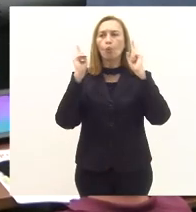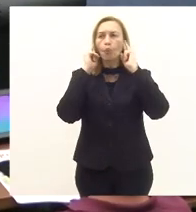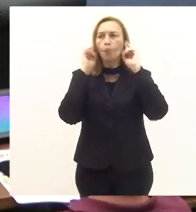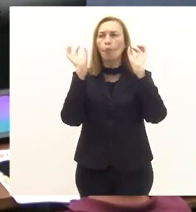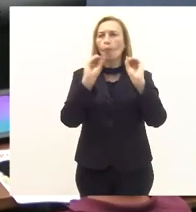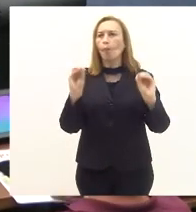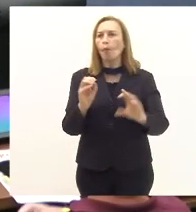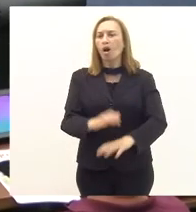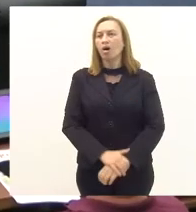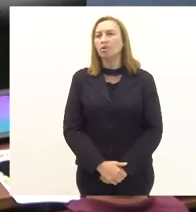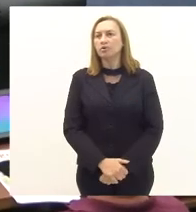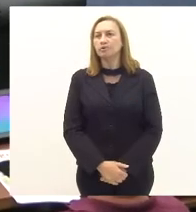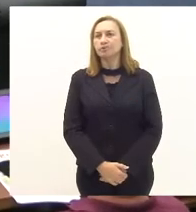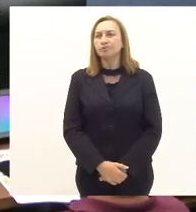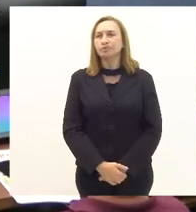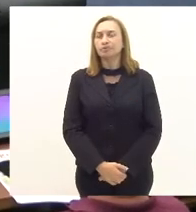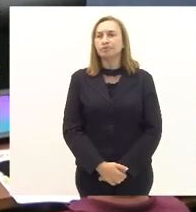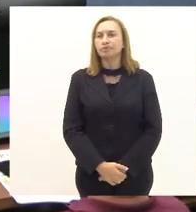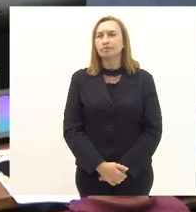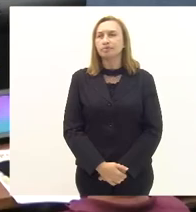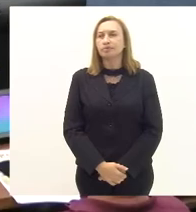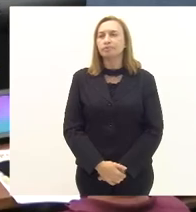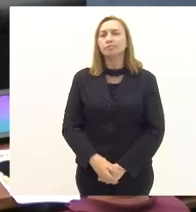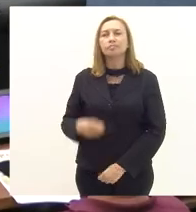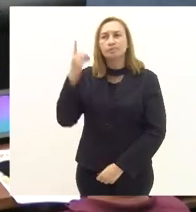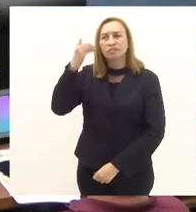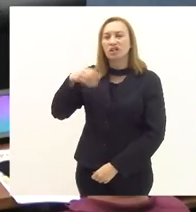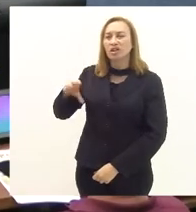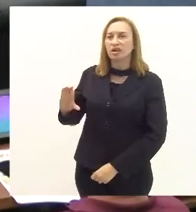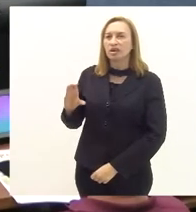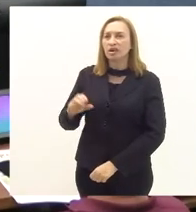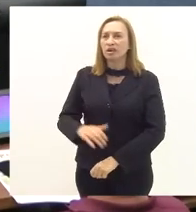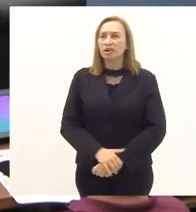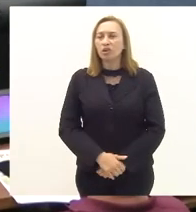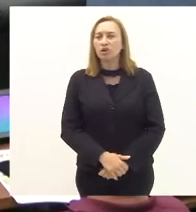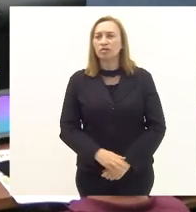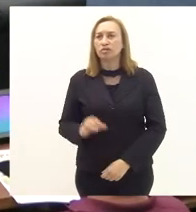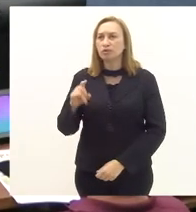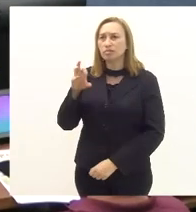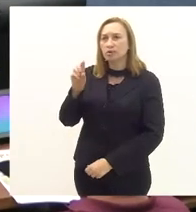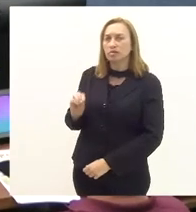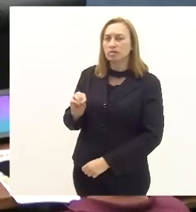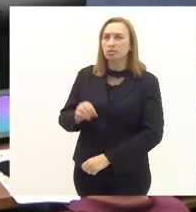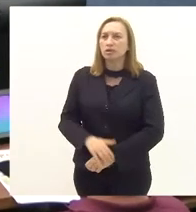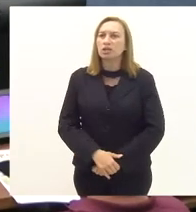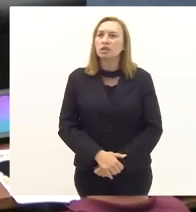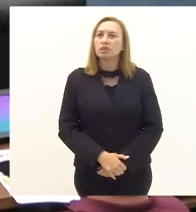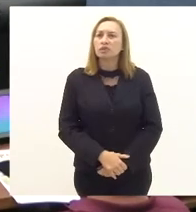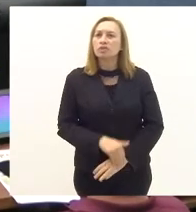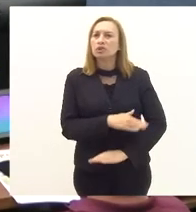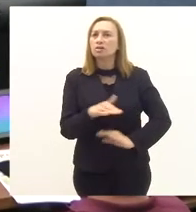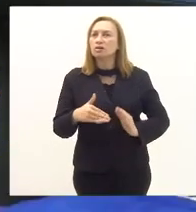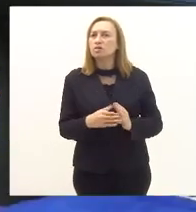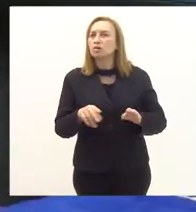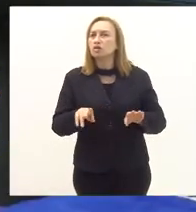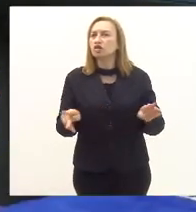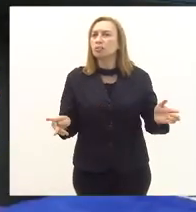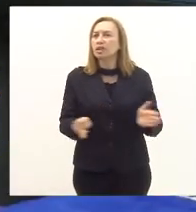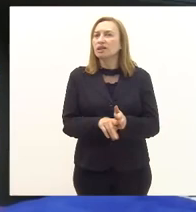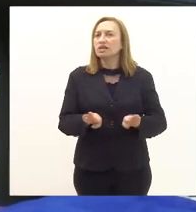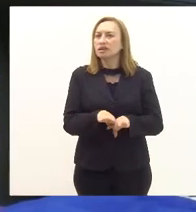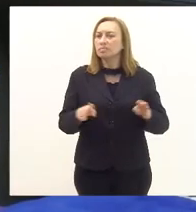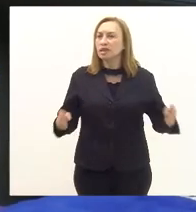Vou cumprimentar aqui o nosso deputado Carlos Mink, meu amigo Cláudio e todos os membros aqui da